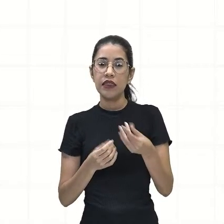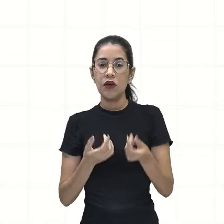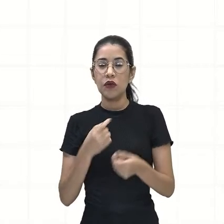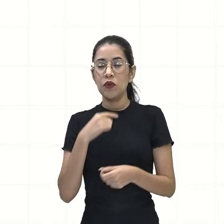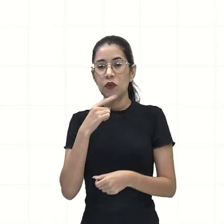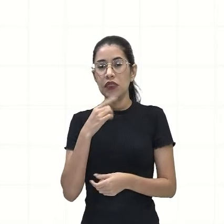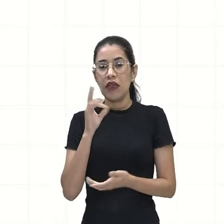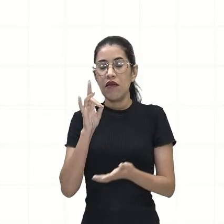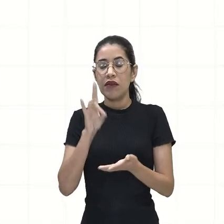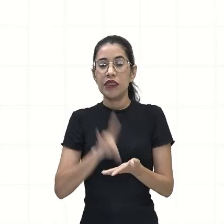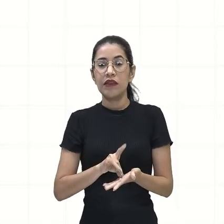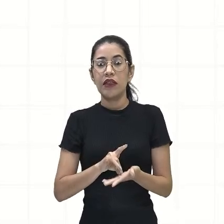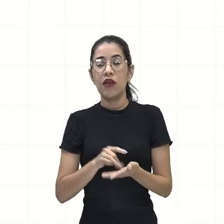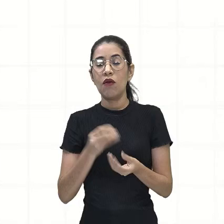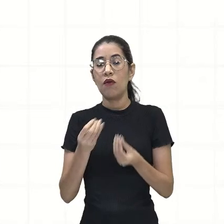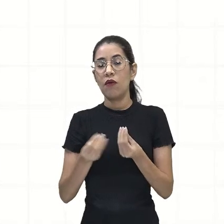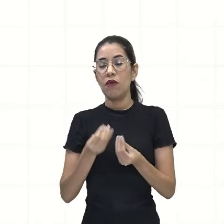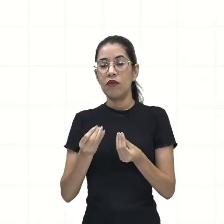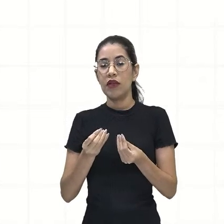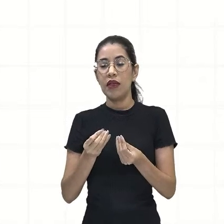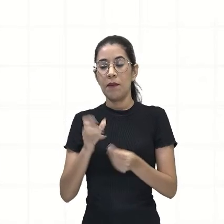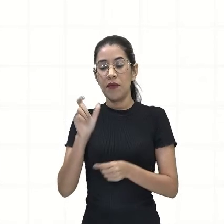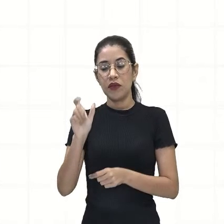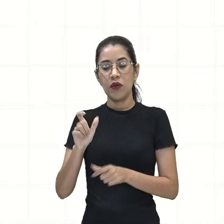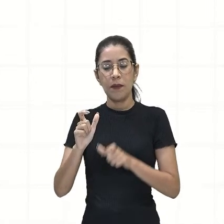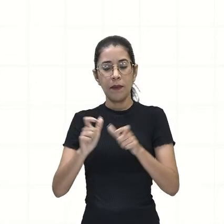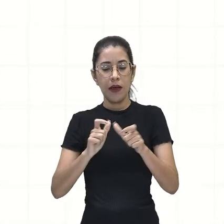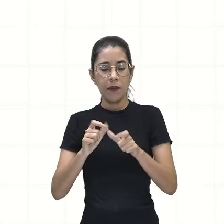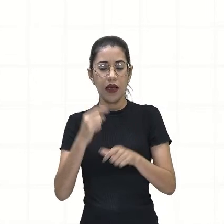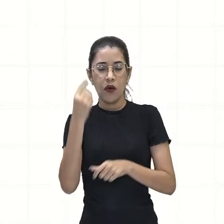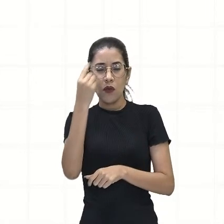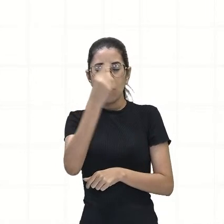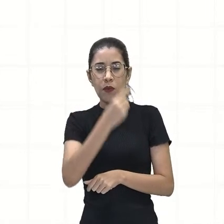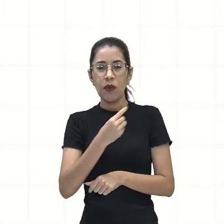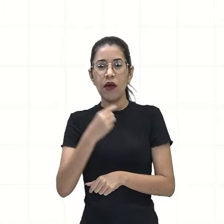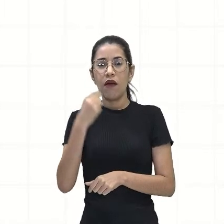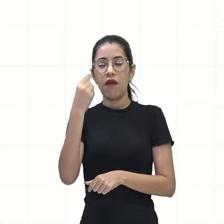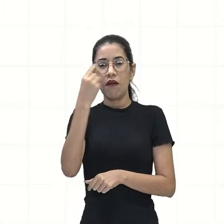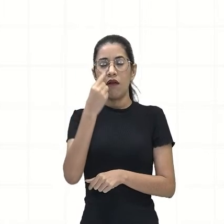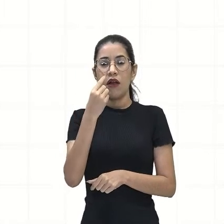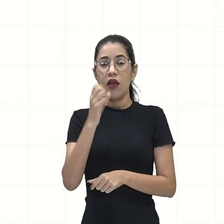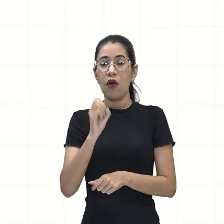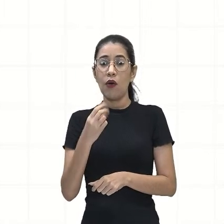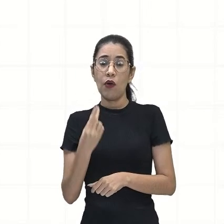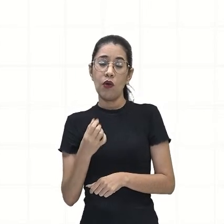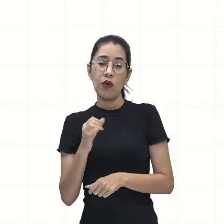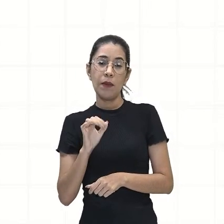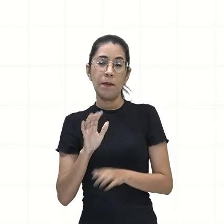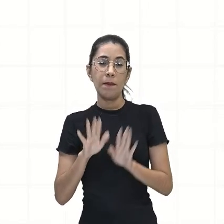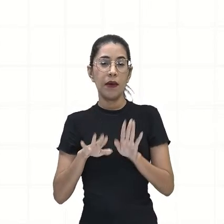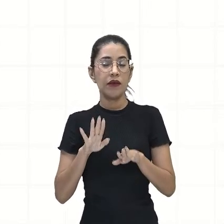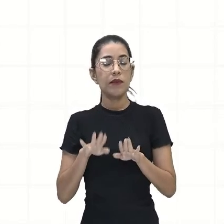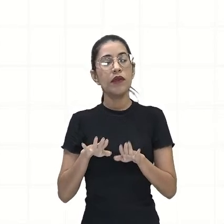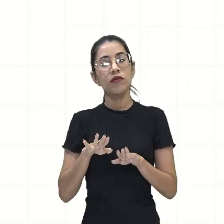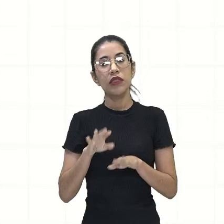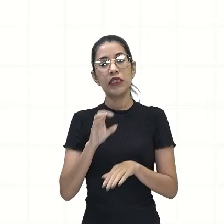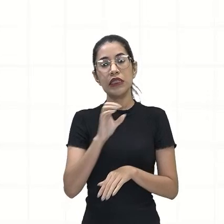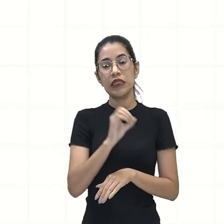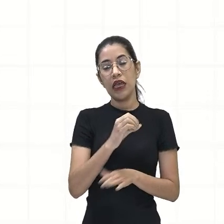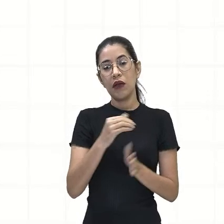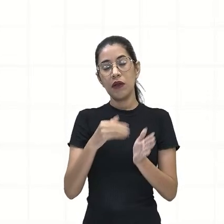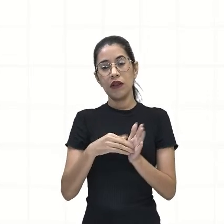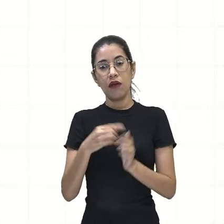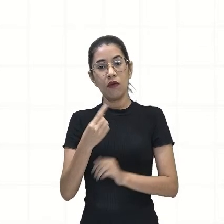afirmar se aqui as pessoas passam exatamente 1 hora jogando videogame ou se elas variam entre 0 e